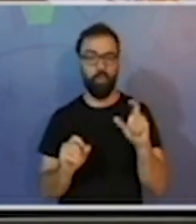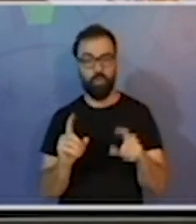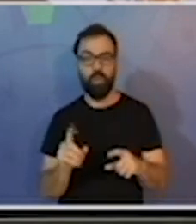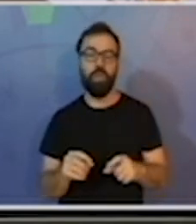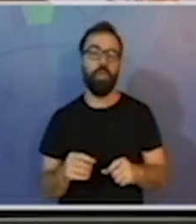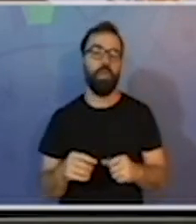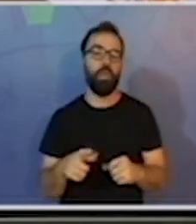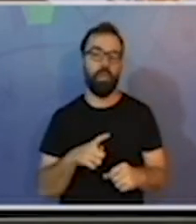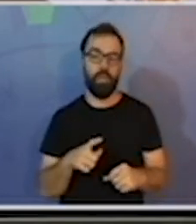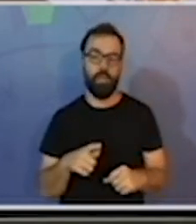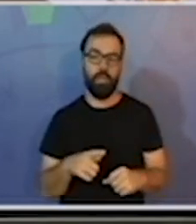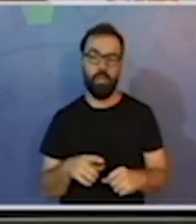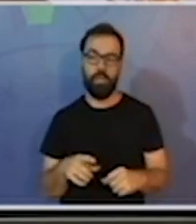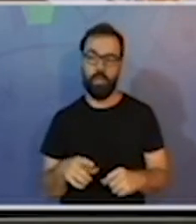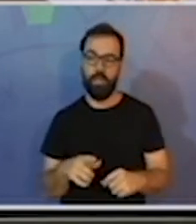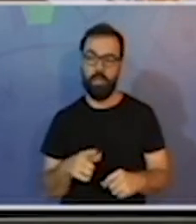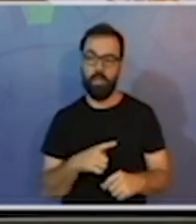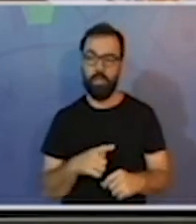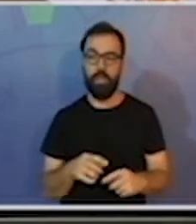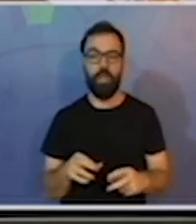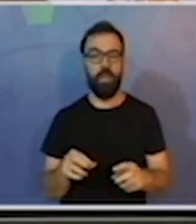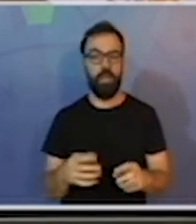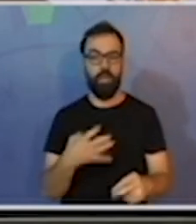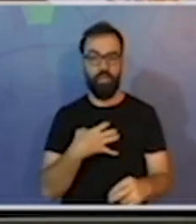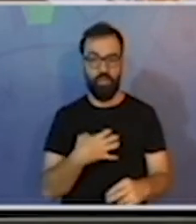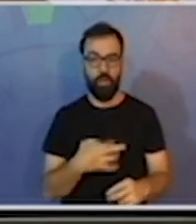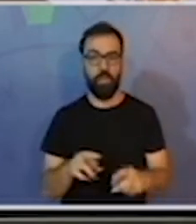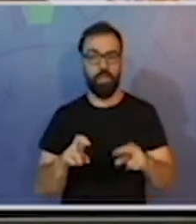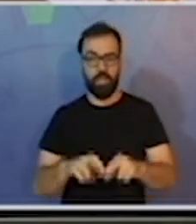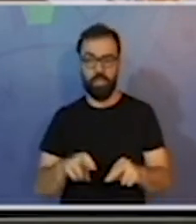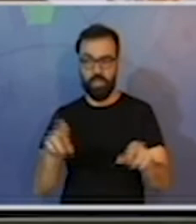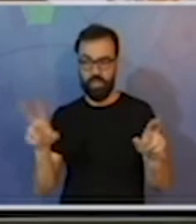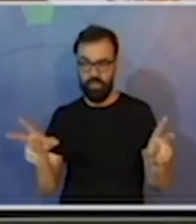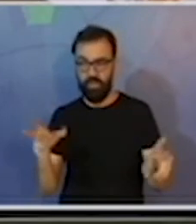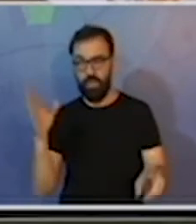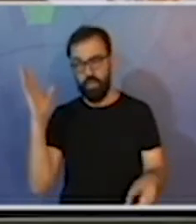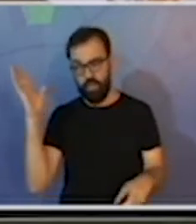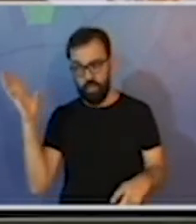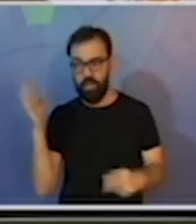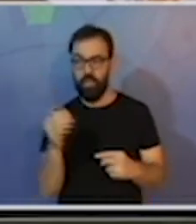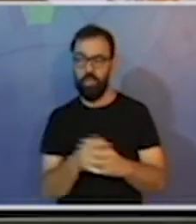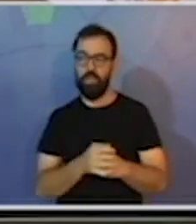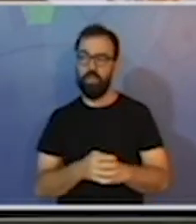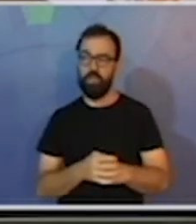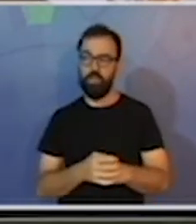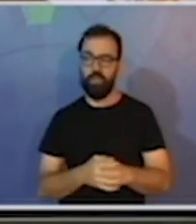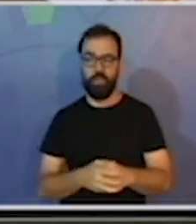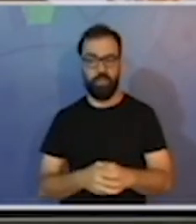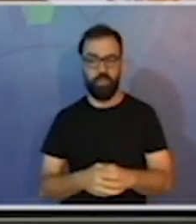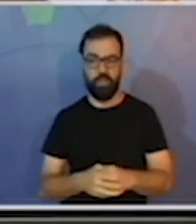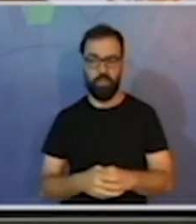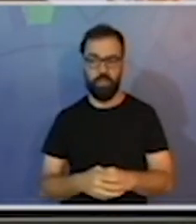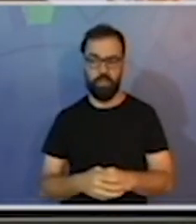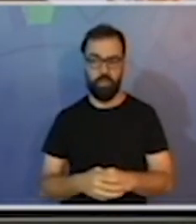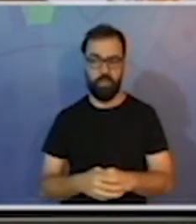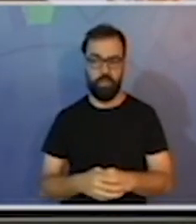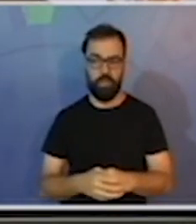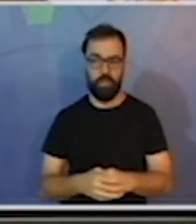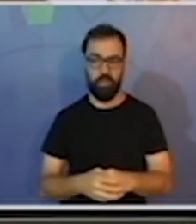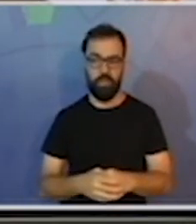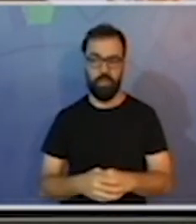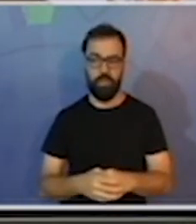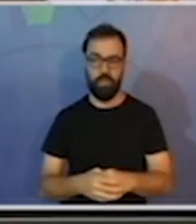escrever escrito fazer feito cobrir coberto e for posto